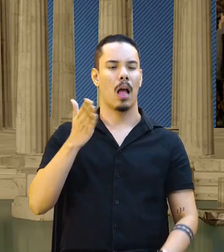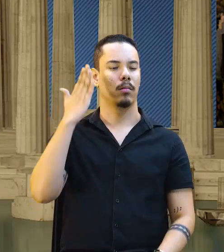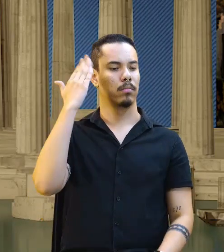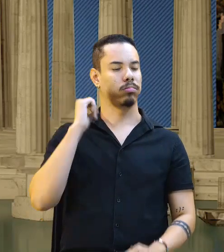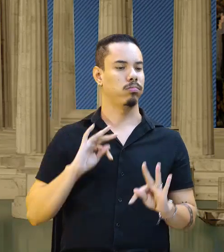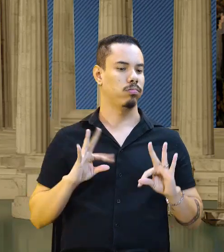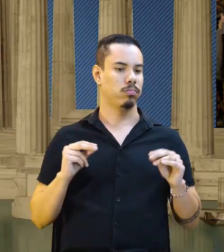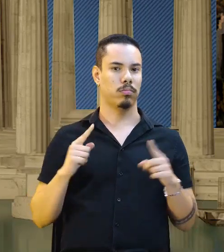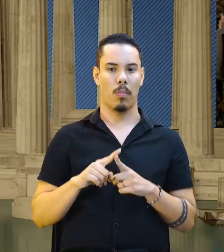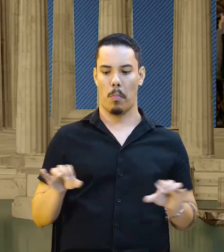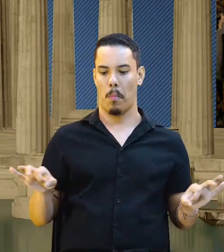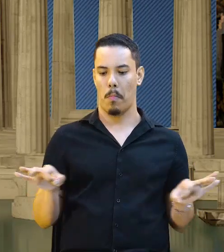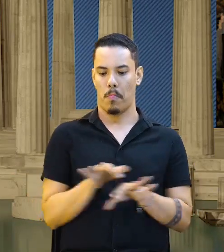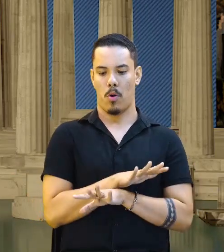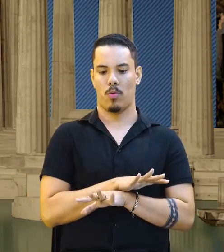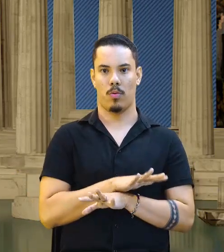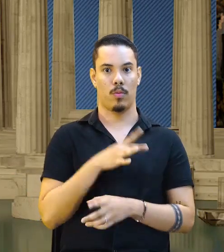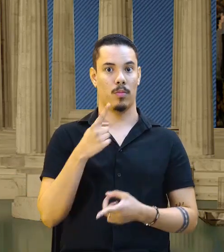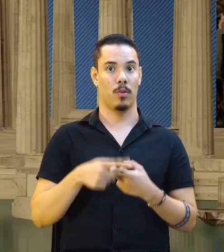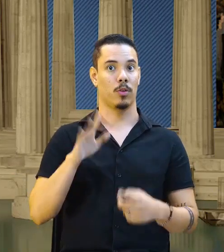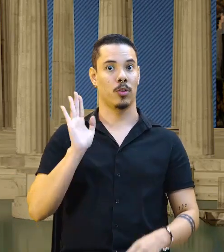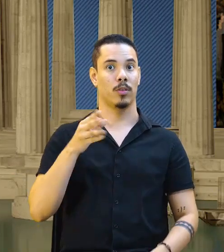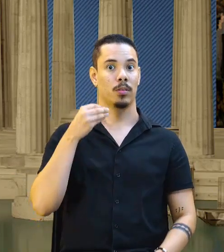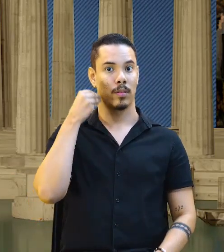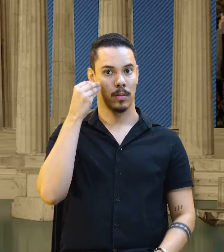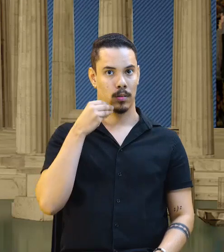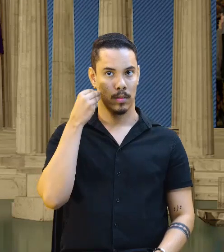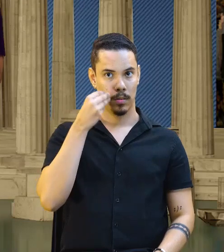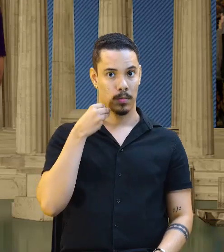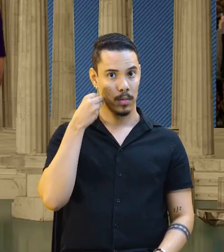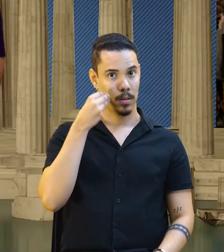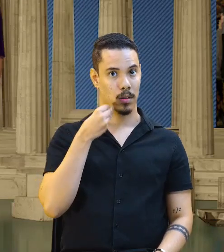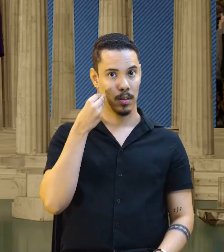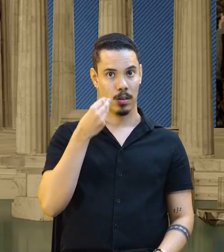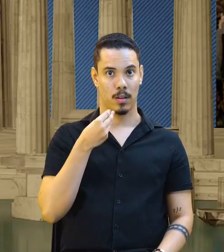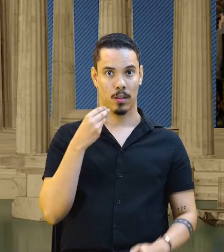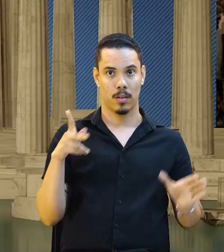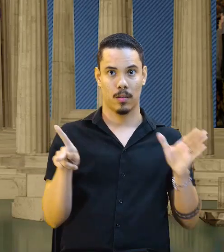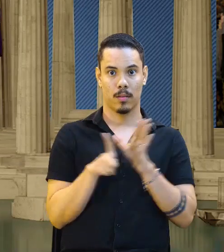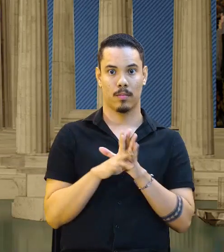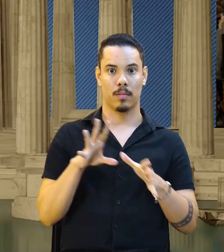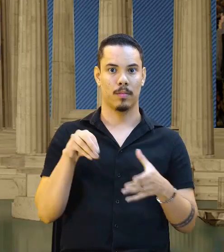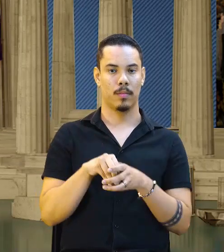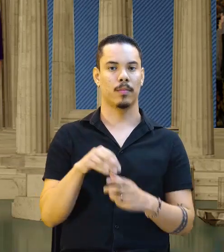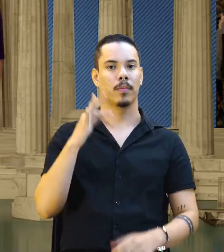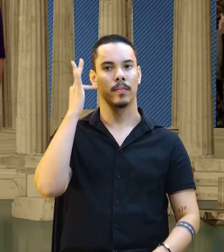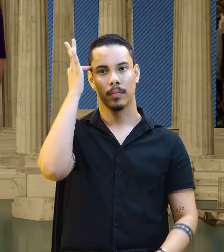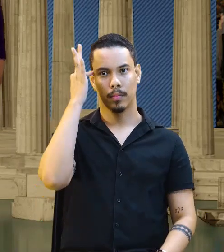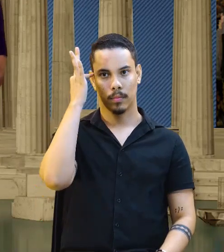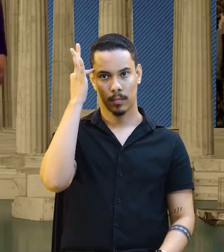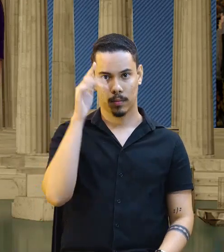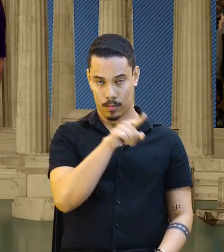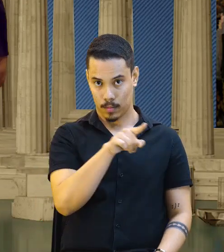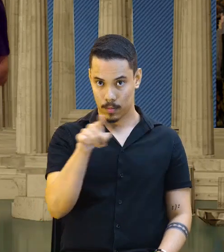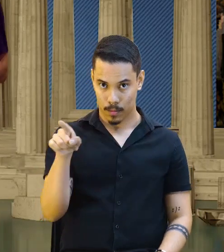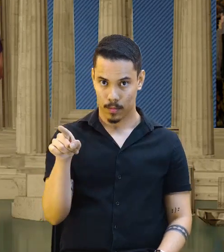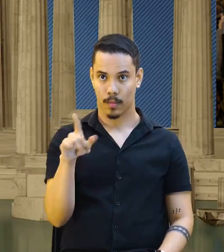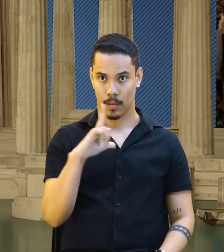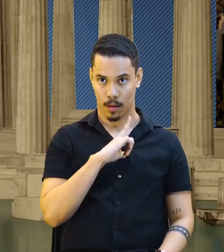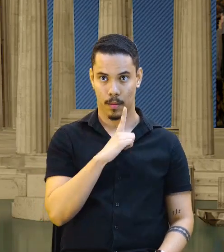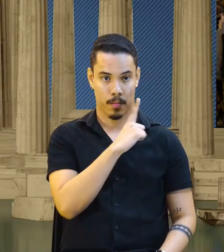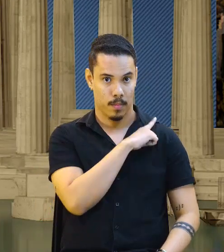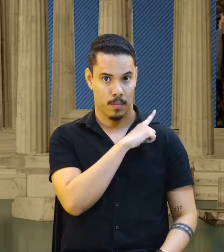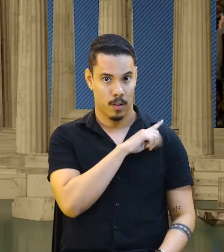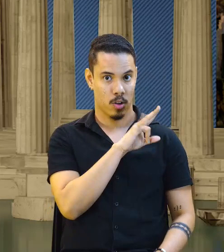já tenho experiência. Será que tem algum deles... Experiência filosófica, né, com o Enem, olha só. Será que tem algum dos nossos alunos do primeiro ano que